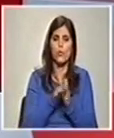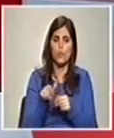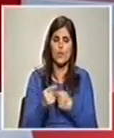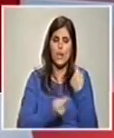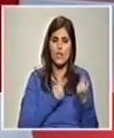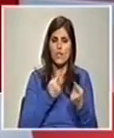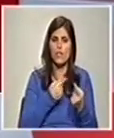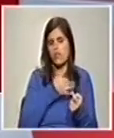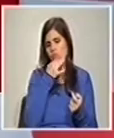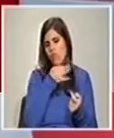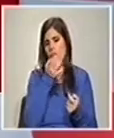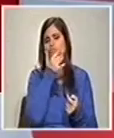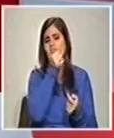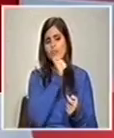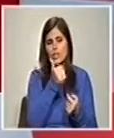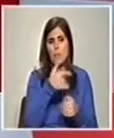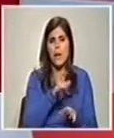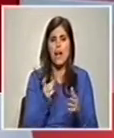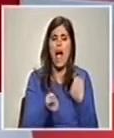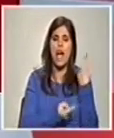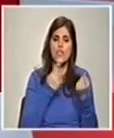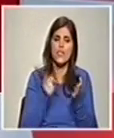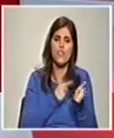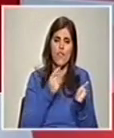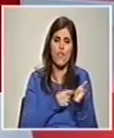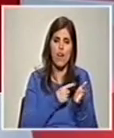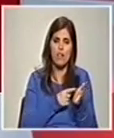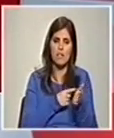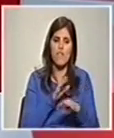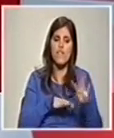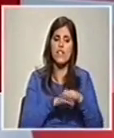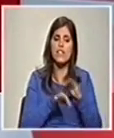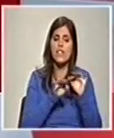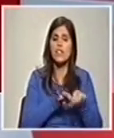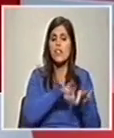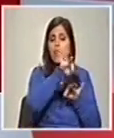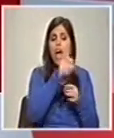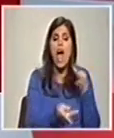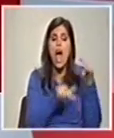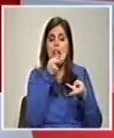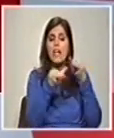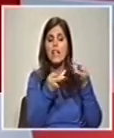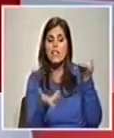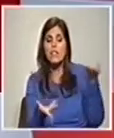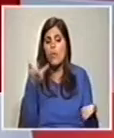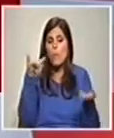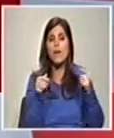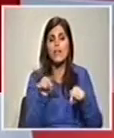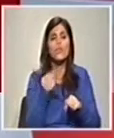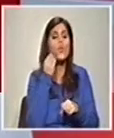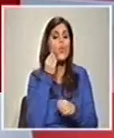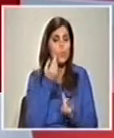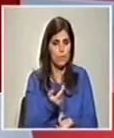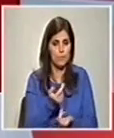interessante, conceptualmente, mas falta, muitas vezes, é a tangibilização. Como é que isto se mede? Como é que isto se compara? E o IES tem